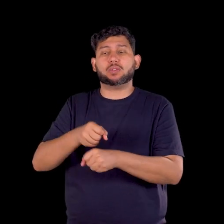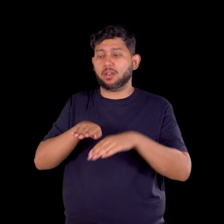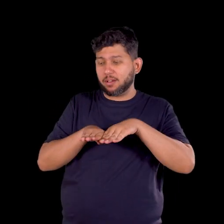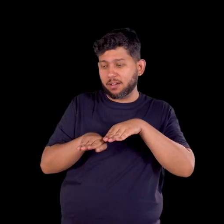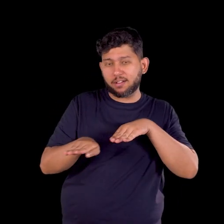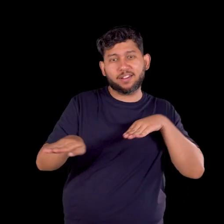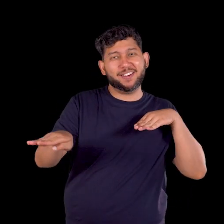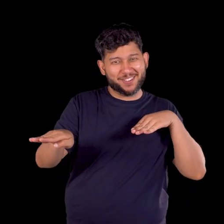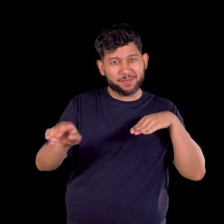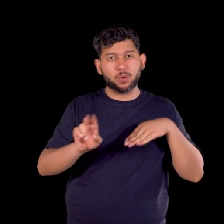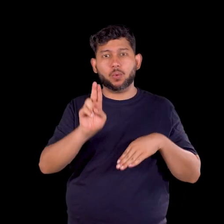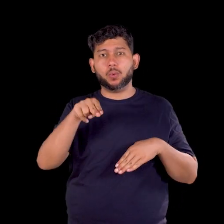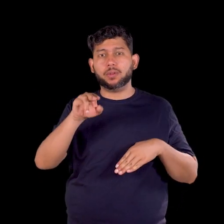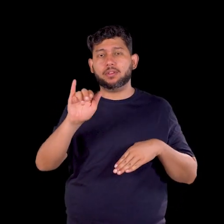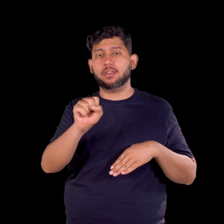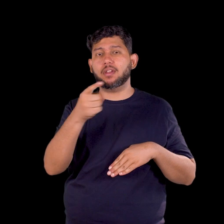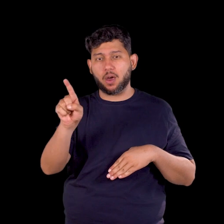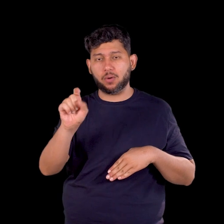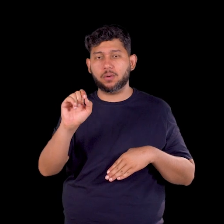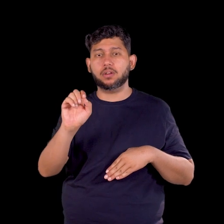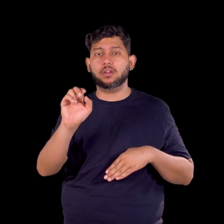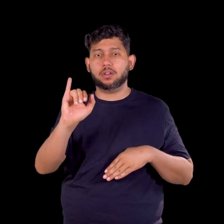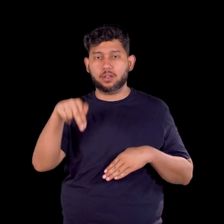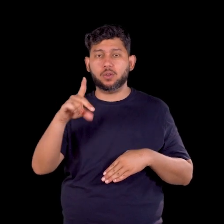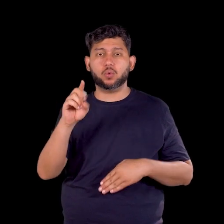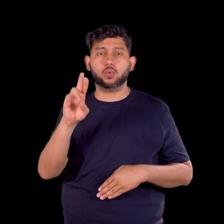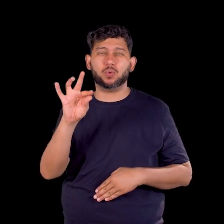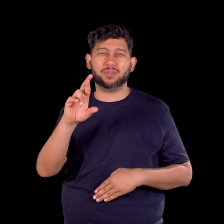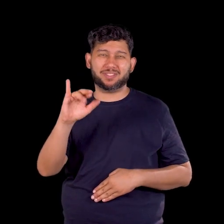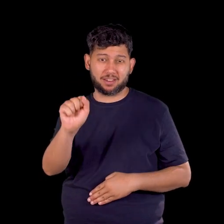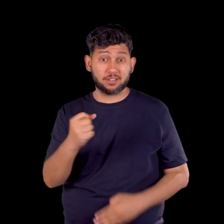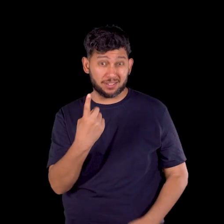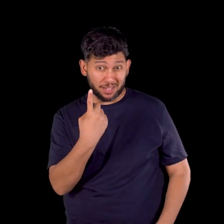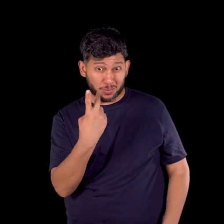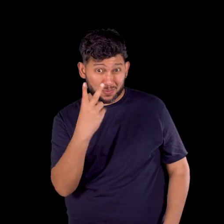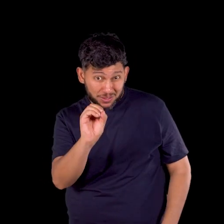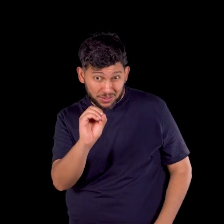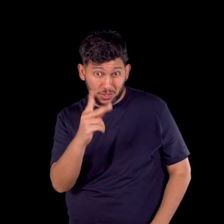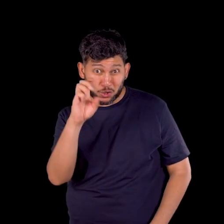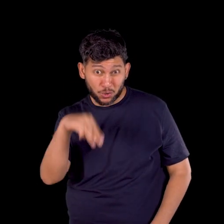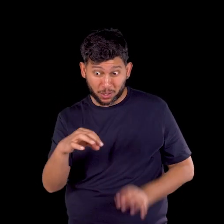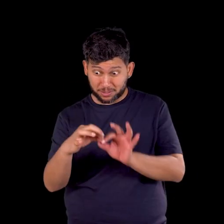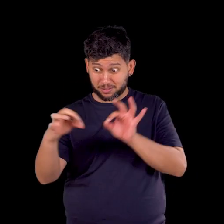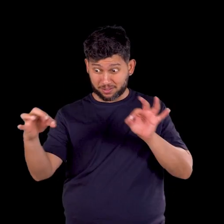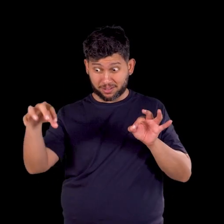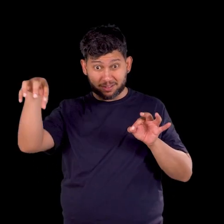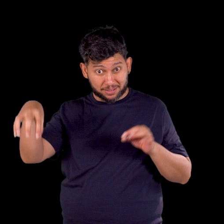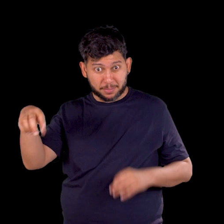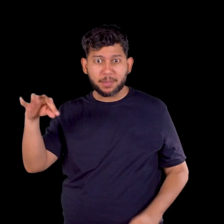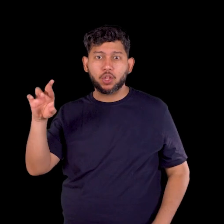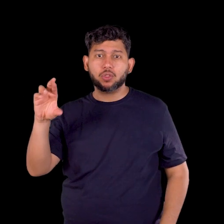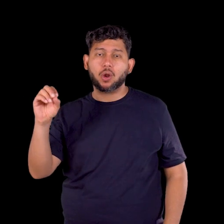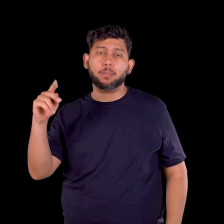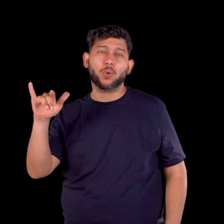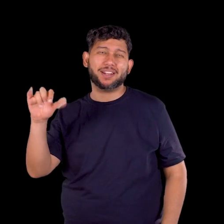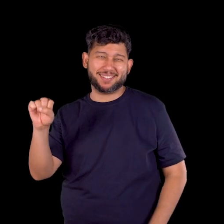a Estrada União e Indústria, com 120 quilômetros de extensão, ligando a cidade de Petrópolis, na região